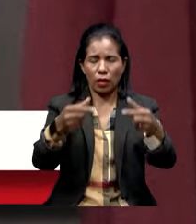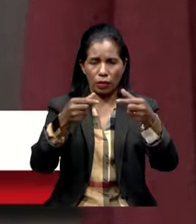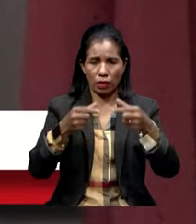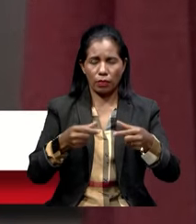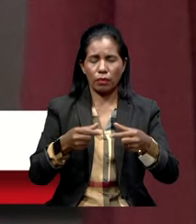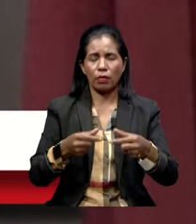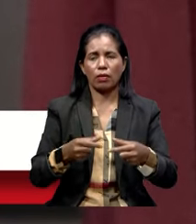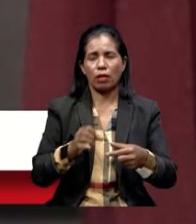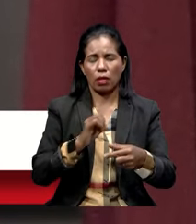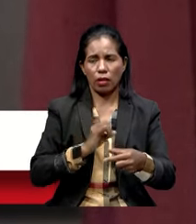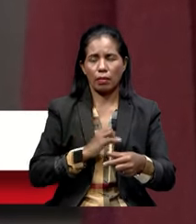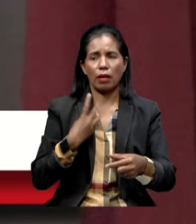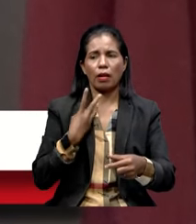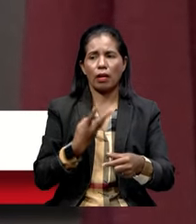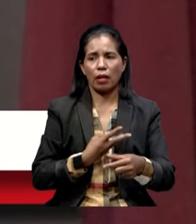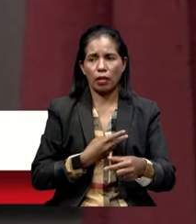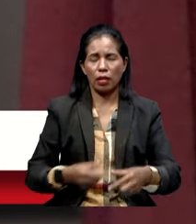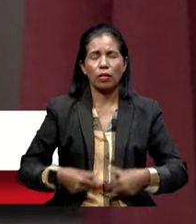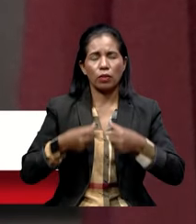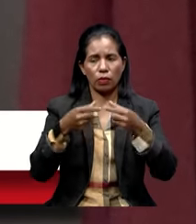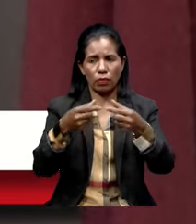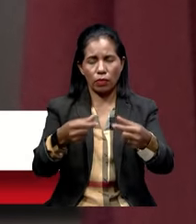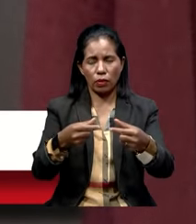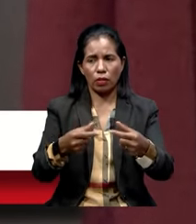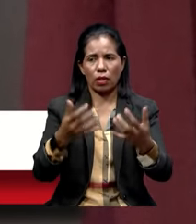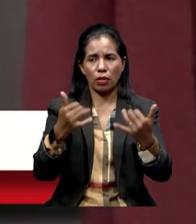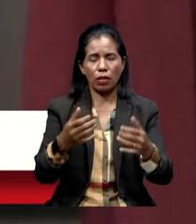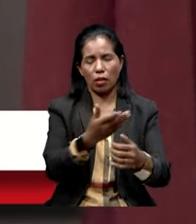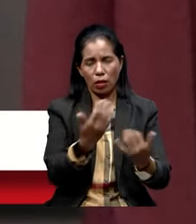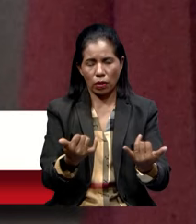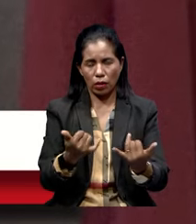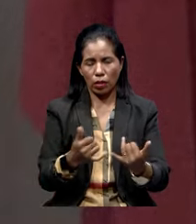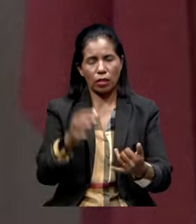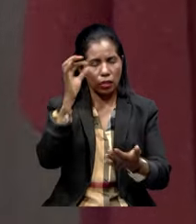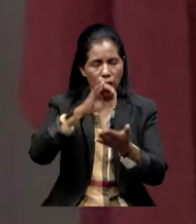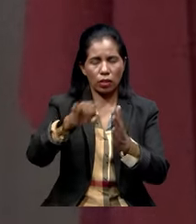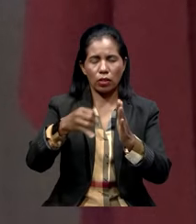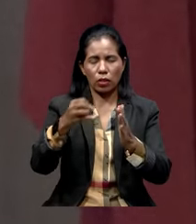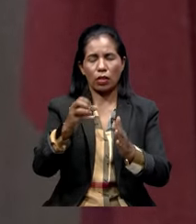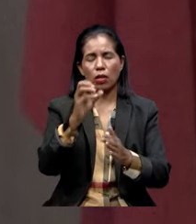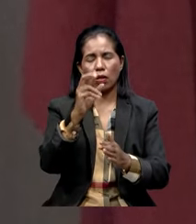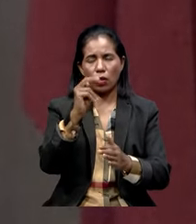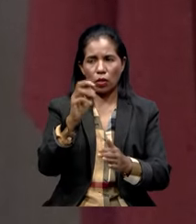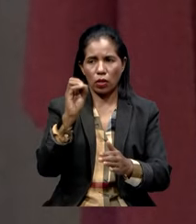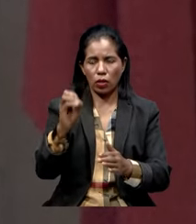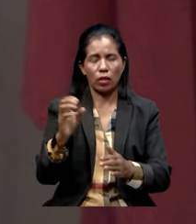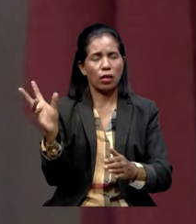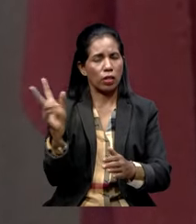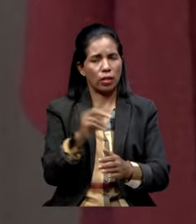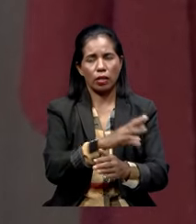Permita-me agora retribuí-lo, não ao senhor secretário-geral António Guterres, não ao